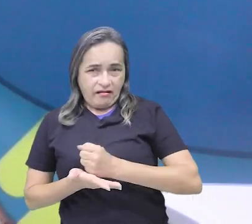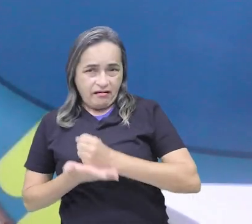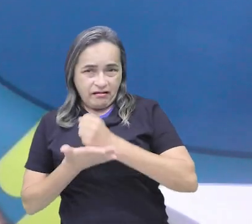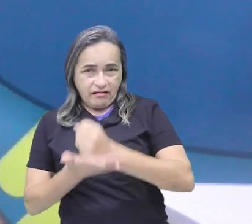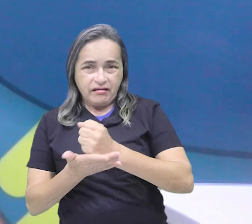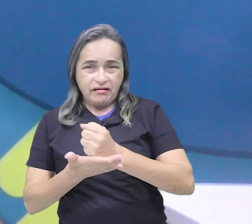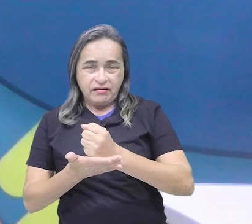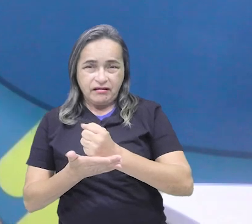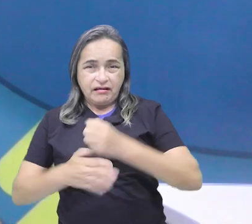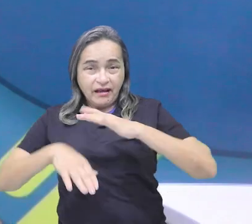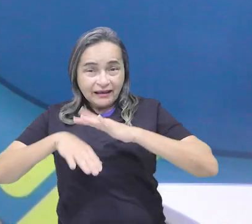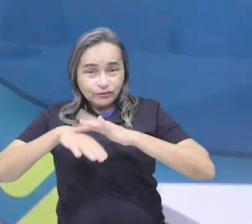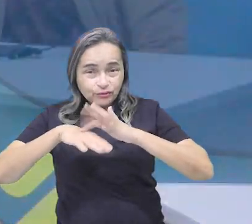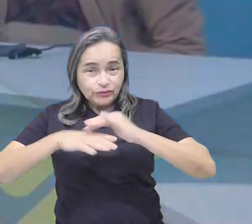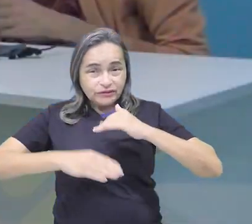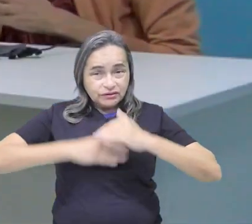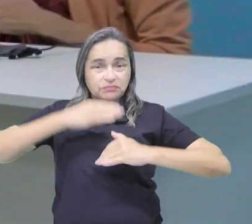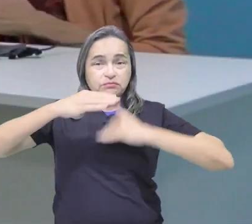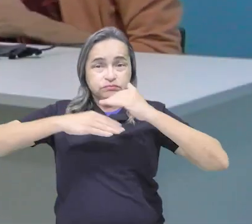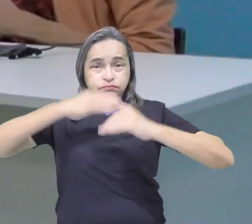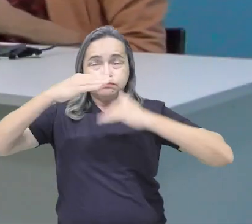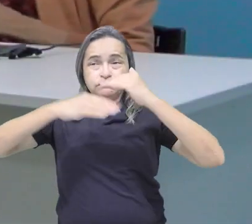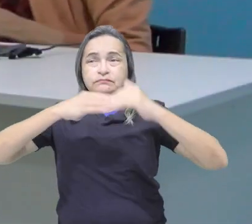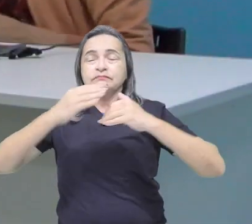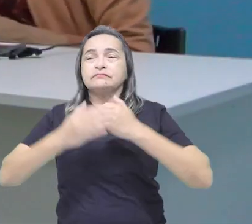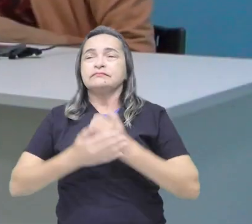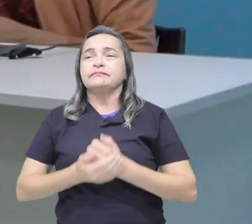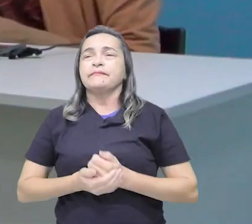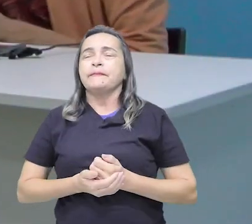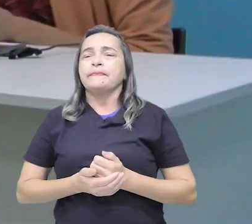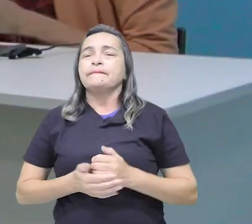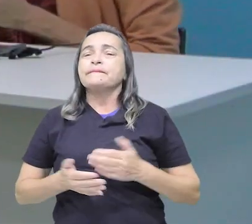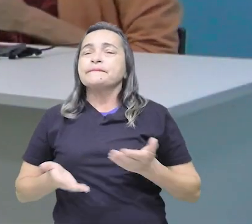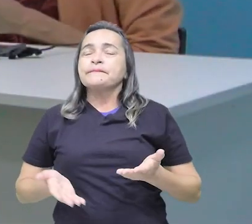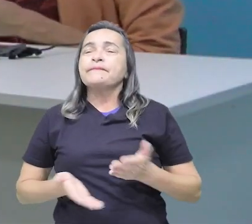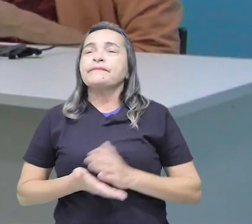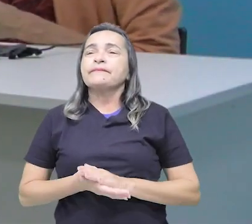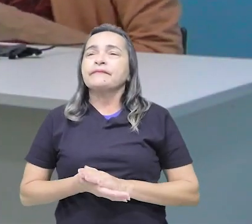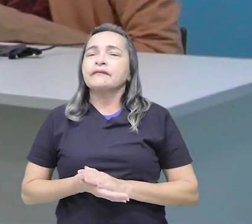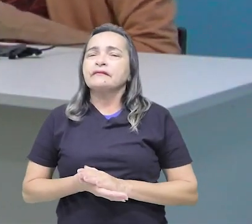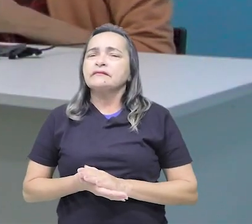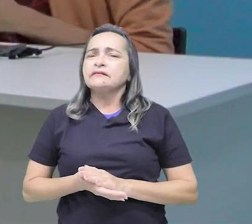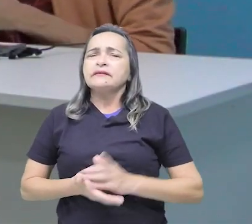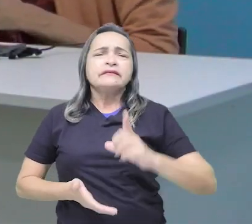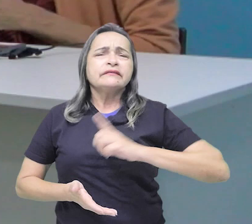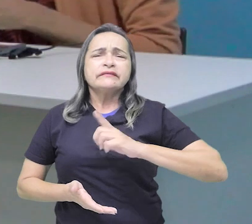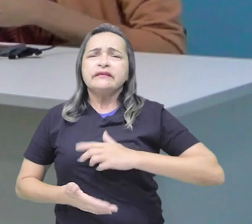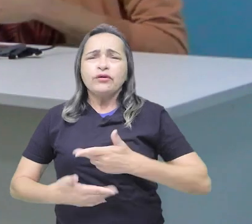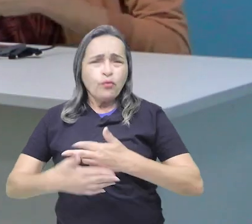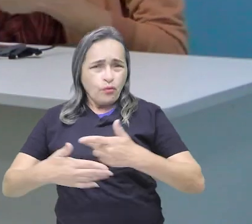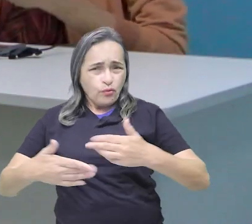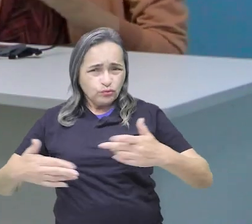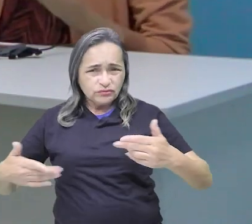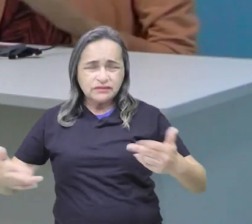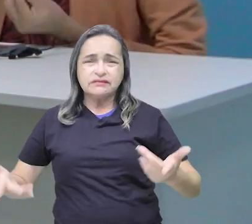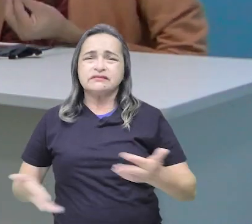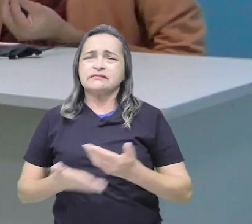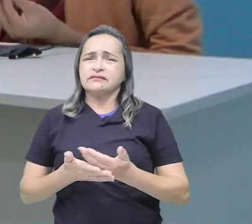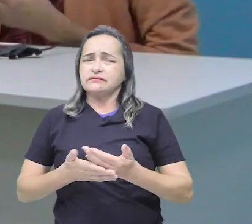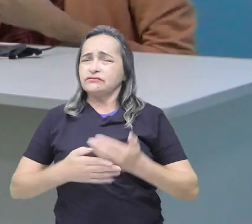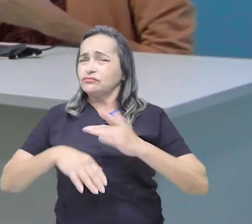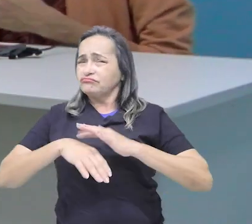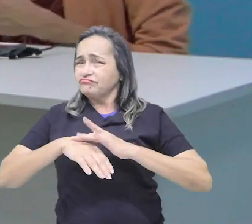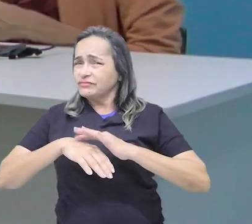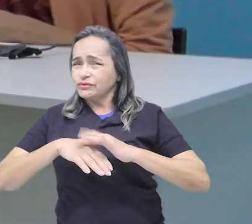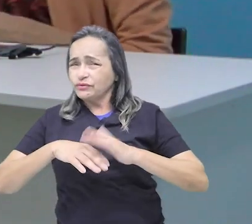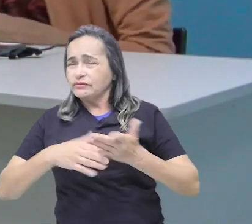neoplasia um pouco mais cedo. Para além do fator genético, existem outros fatores, como, por exemplo, outras